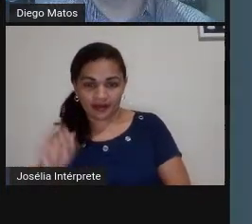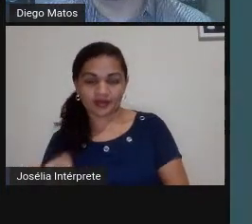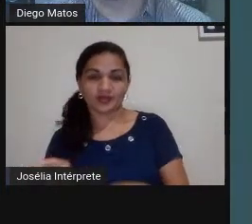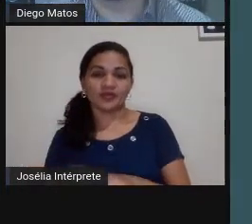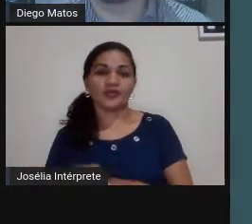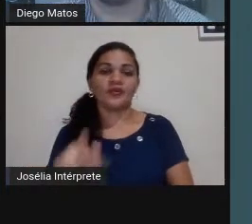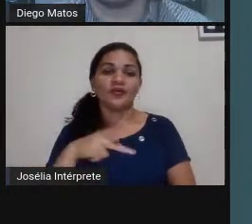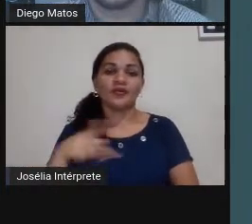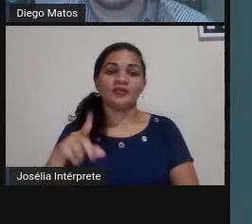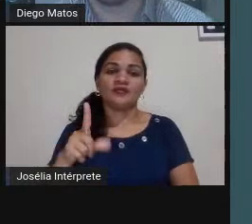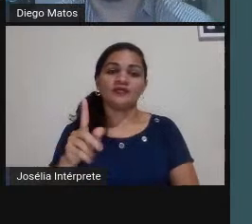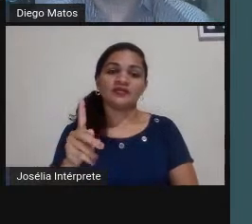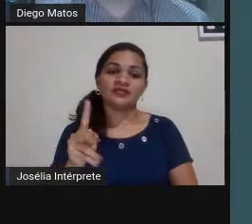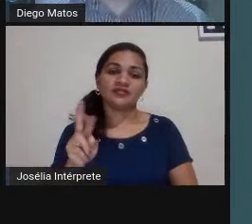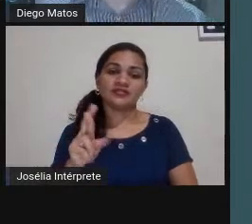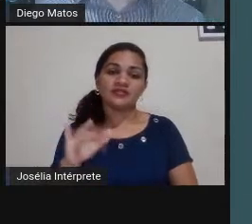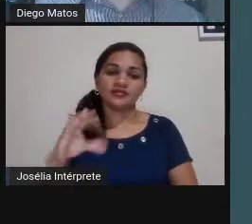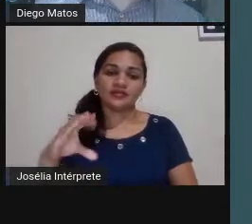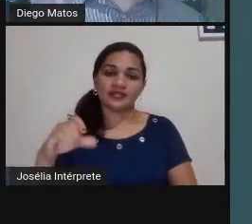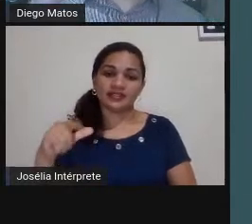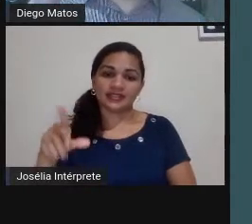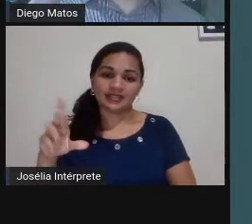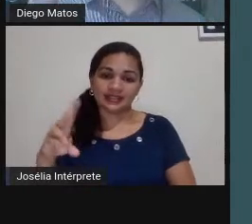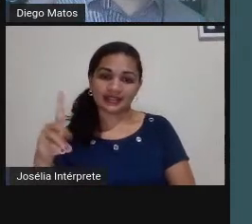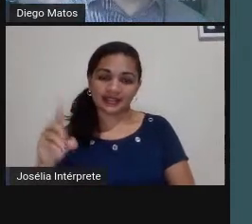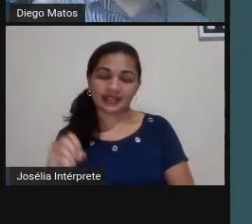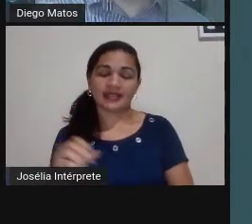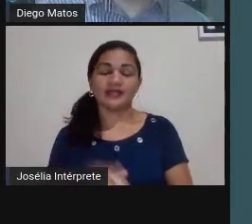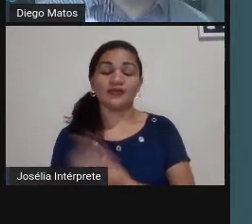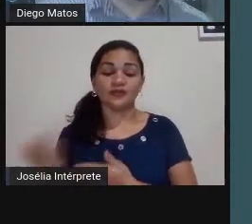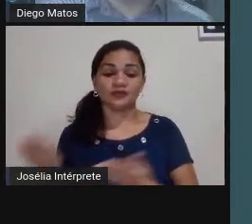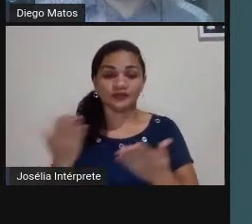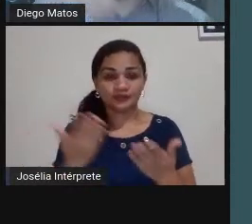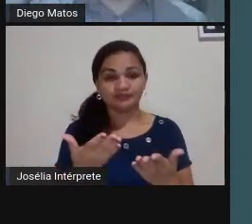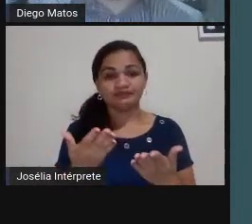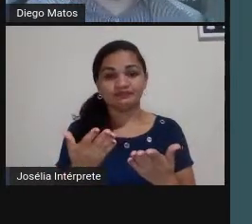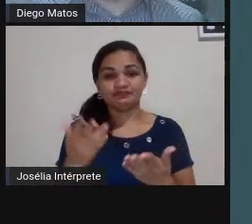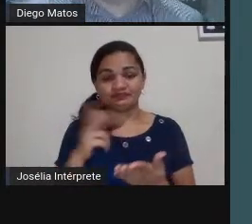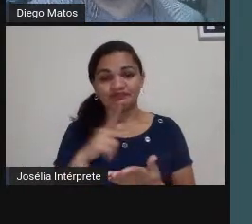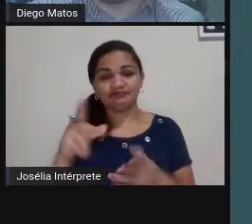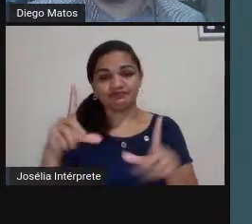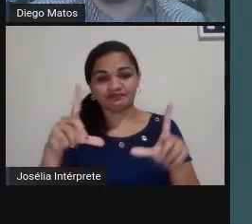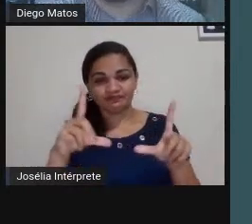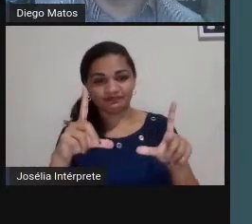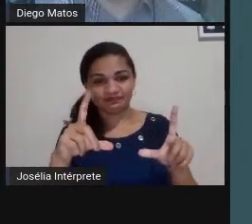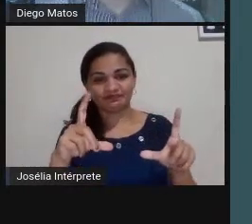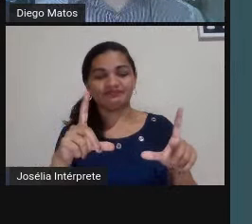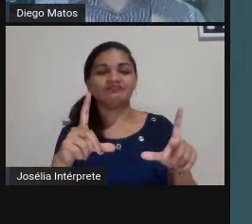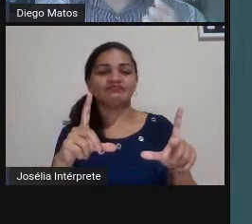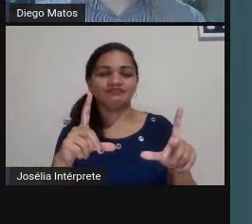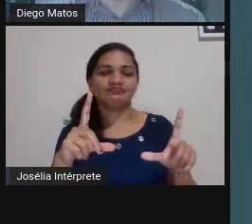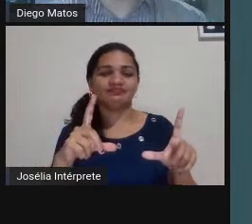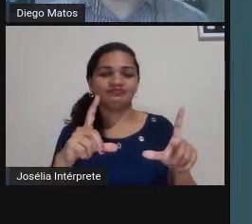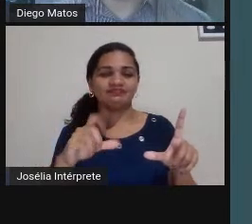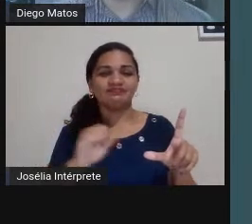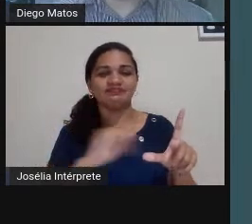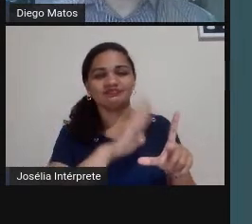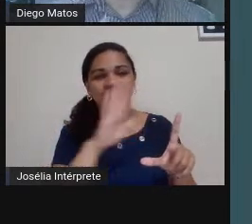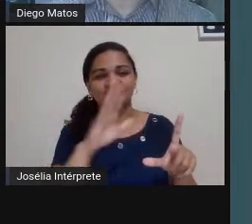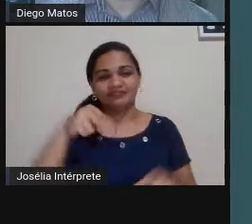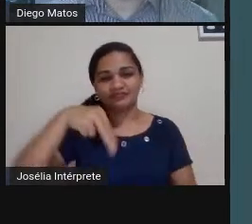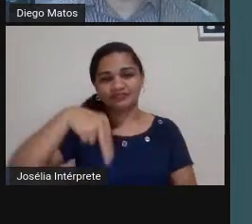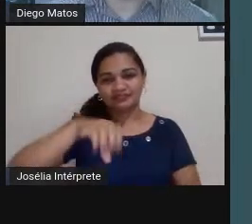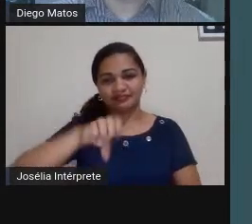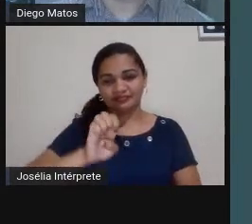tá para curtir eu Trago essa série para mim é maravilhosa do Netflix que ela é